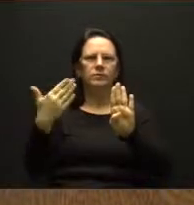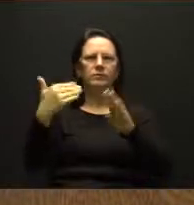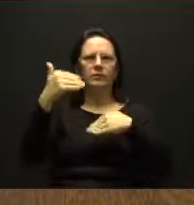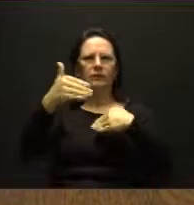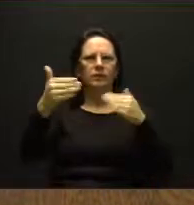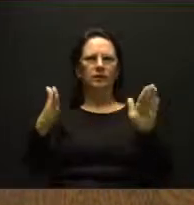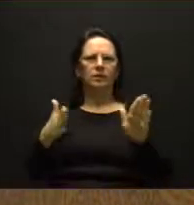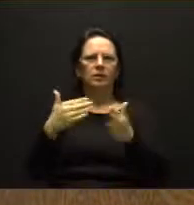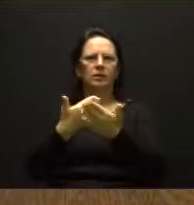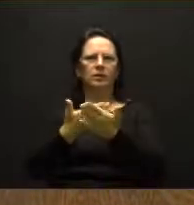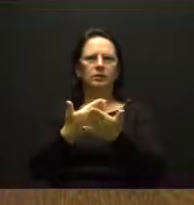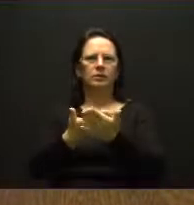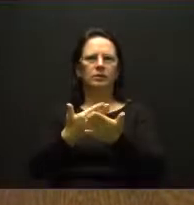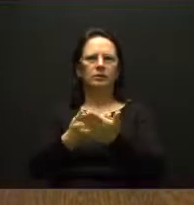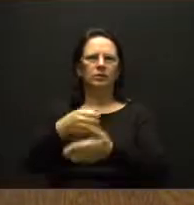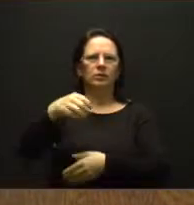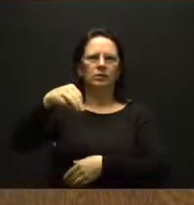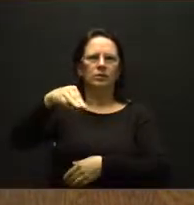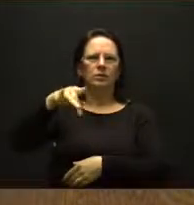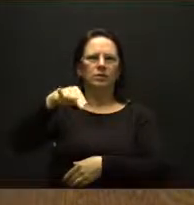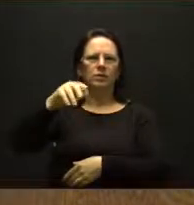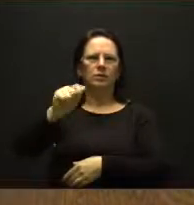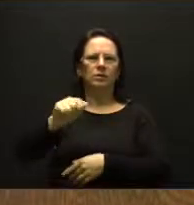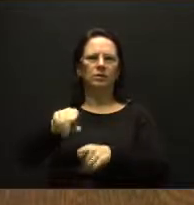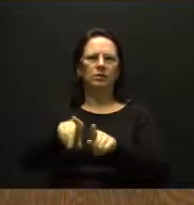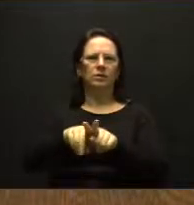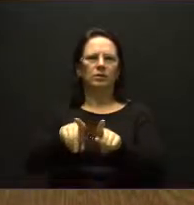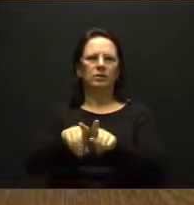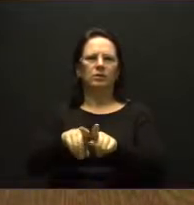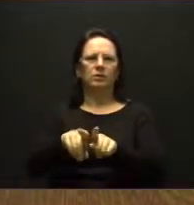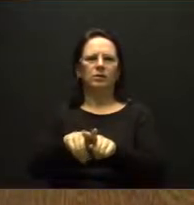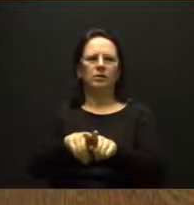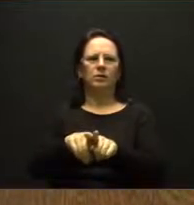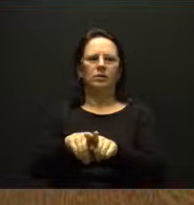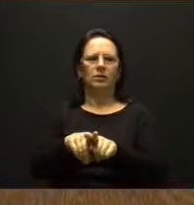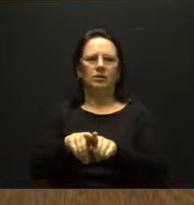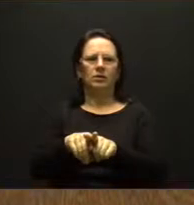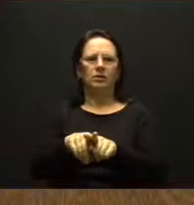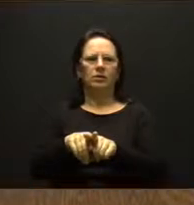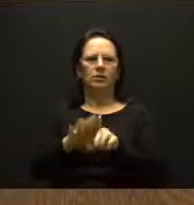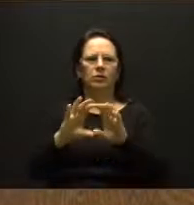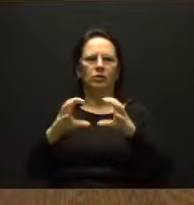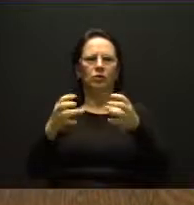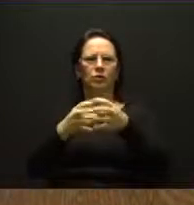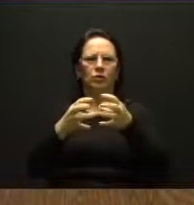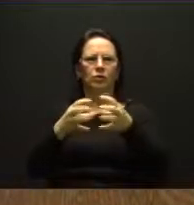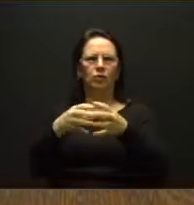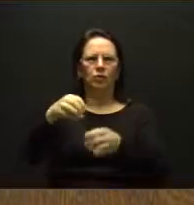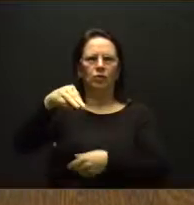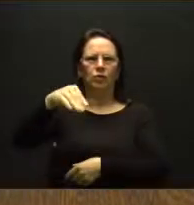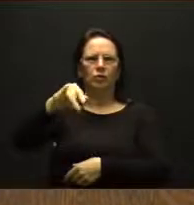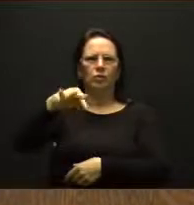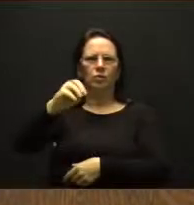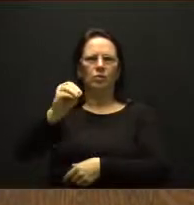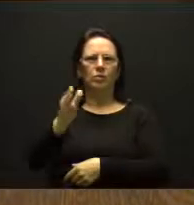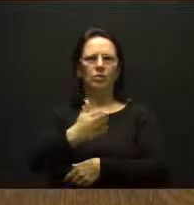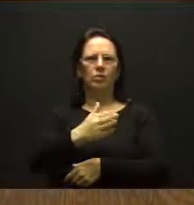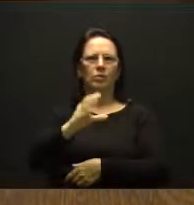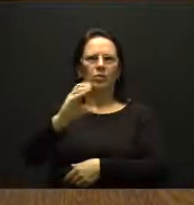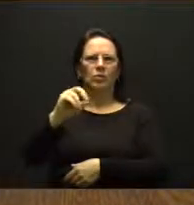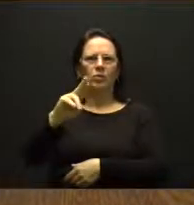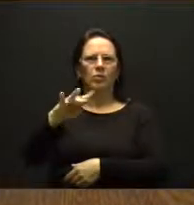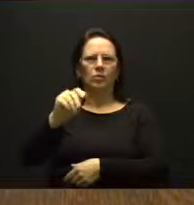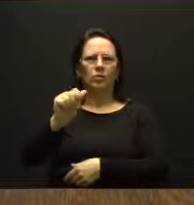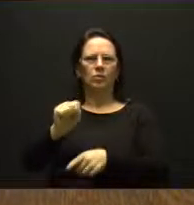aula da ong maria rosa da cruz montez da guarda um conjunto habitacional mário covas encaminhe-se e